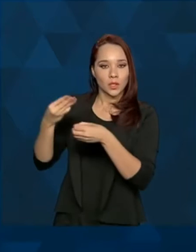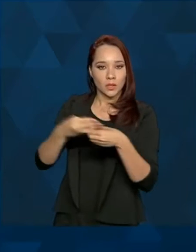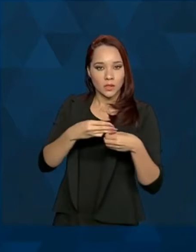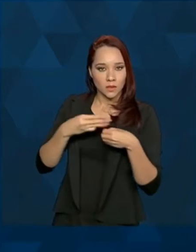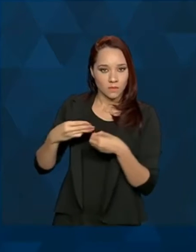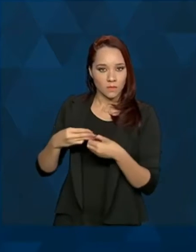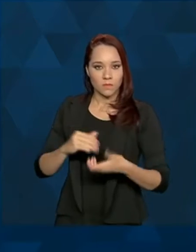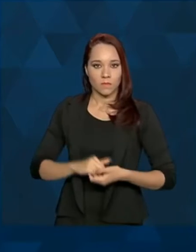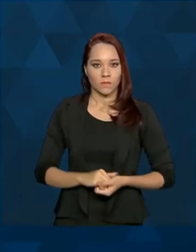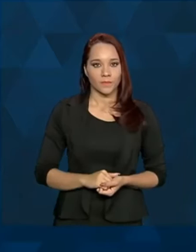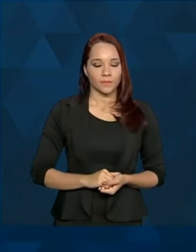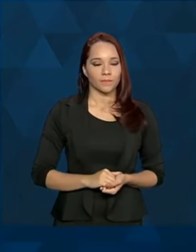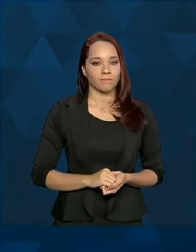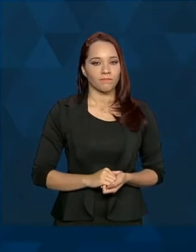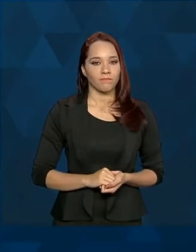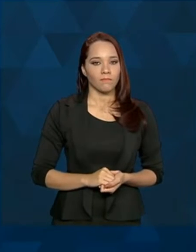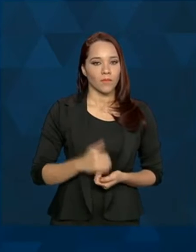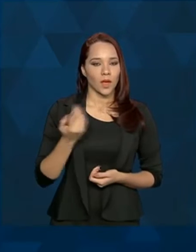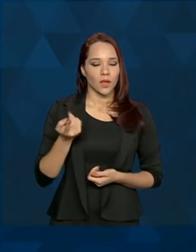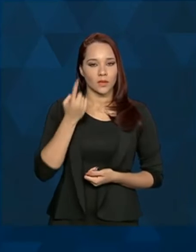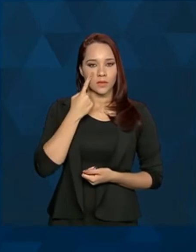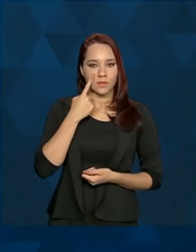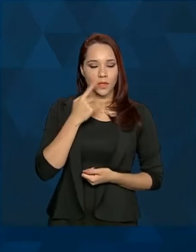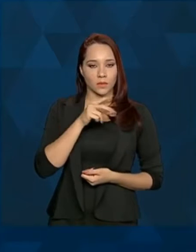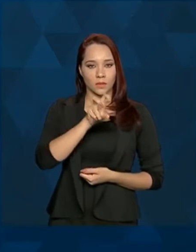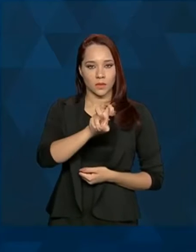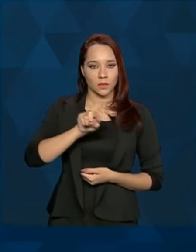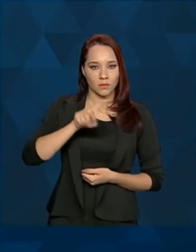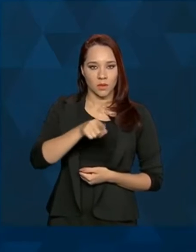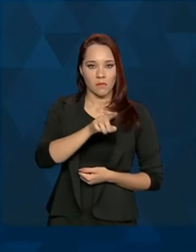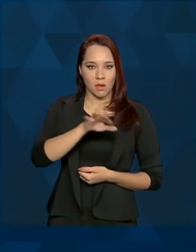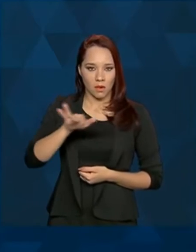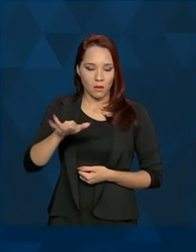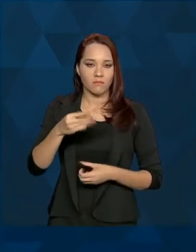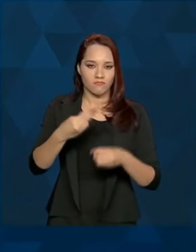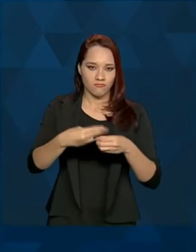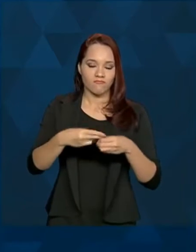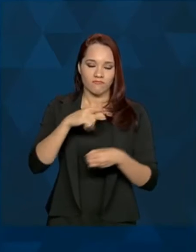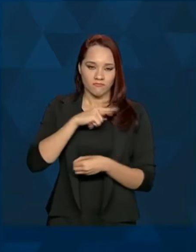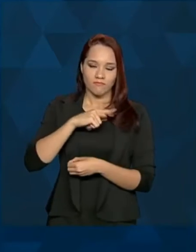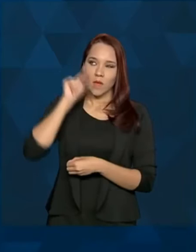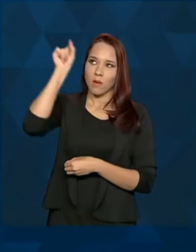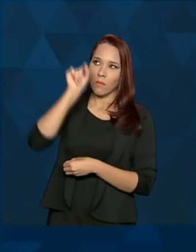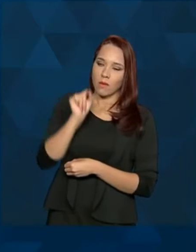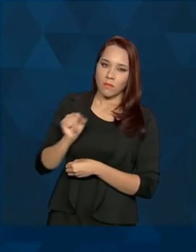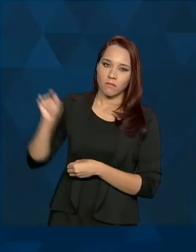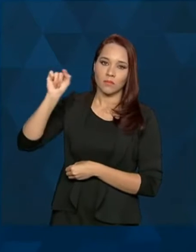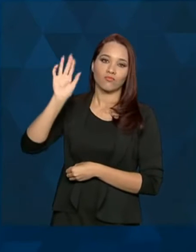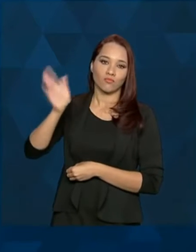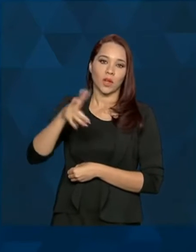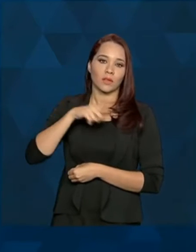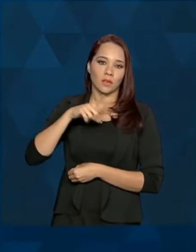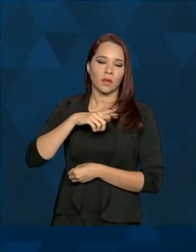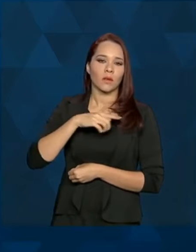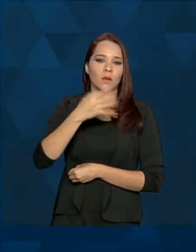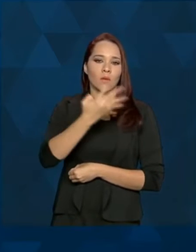todo, nós verificamos que dos 5.000 e tantos municípios que nós temos no Brasil, nós já temos